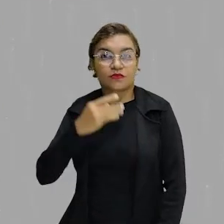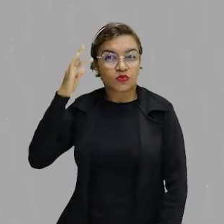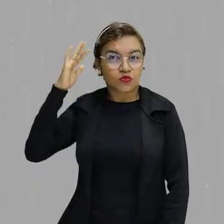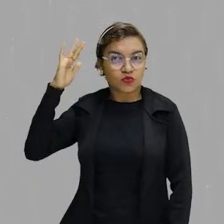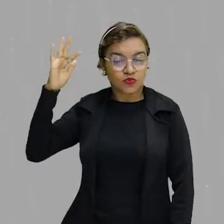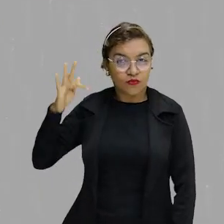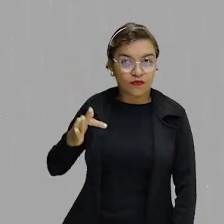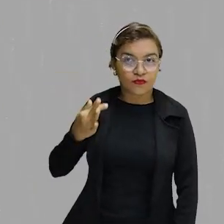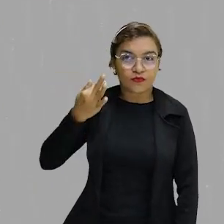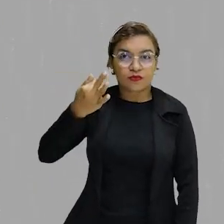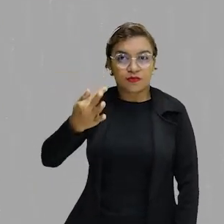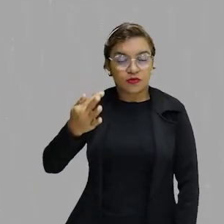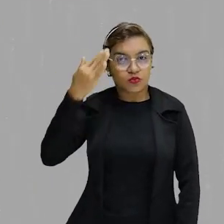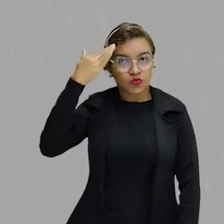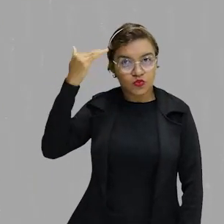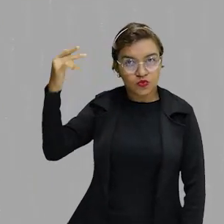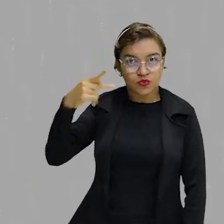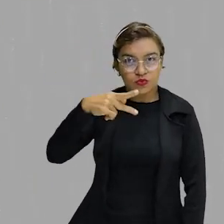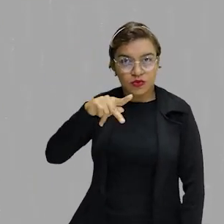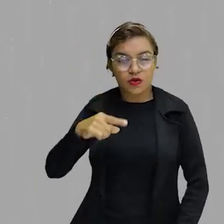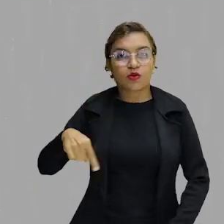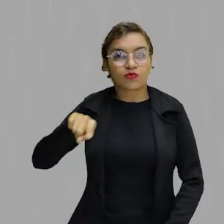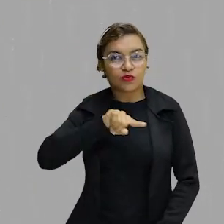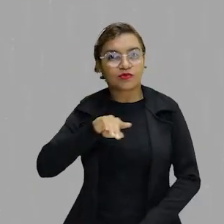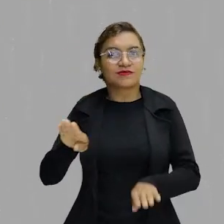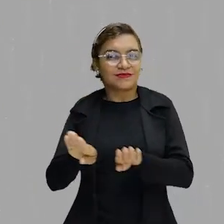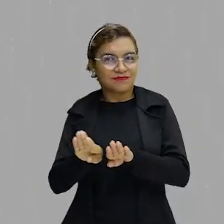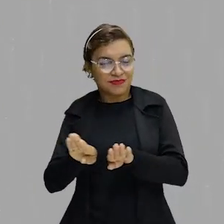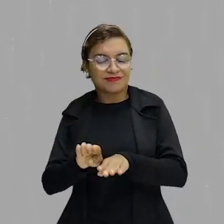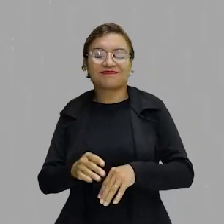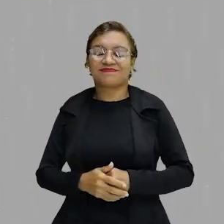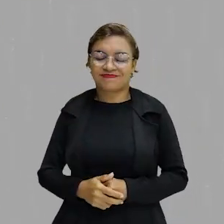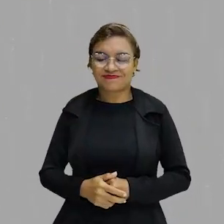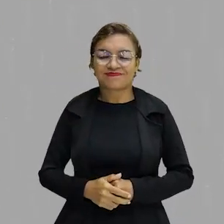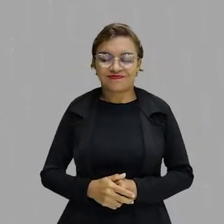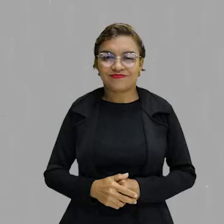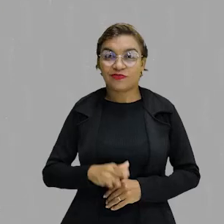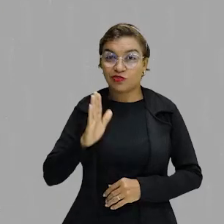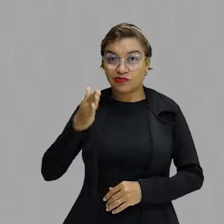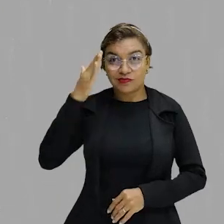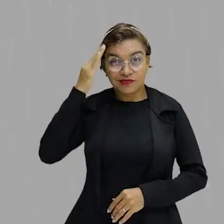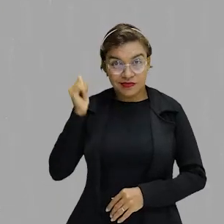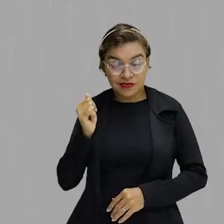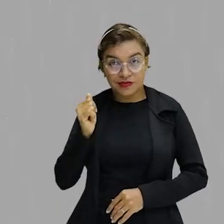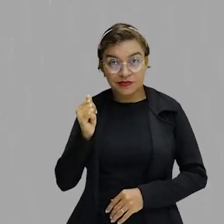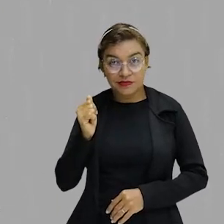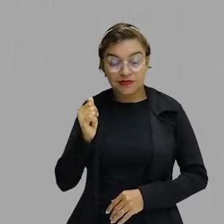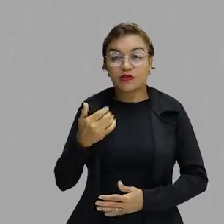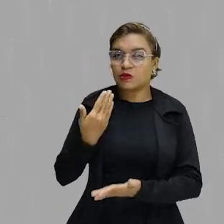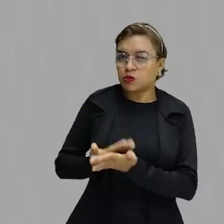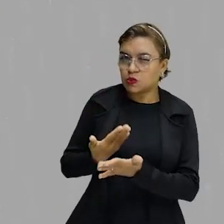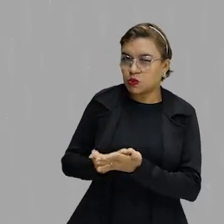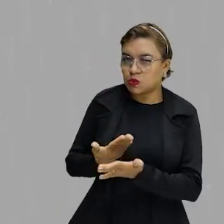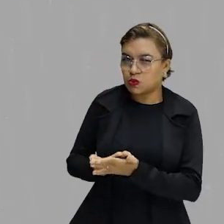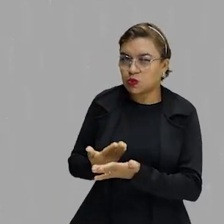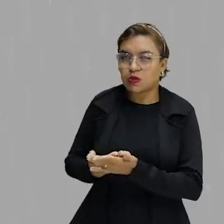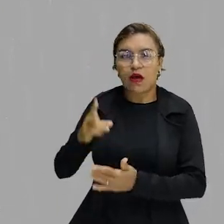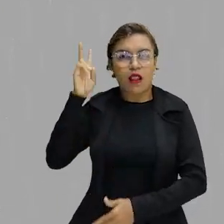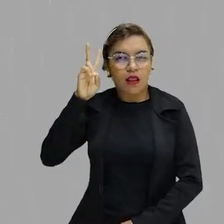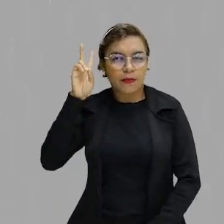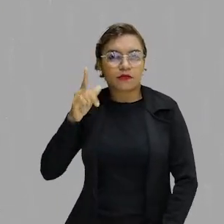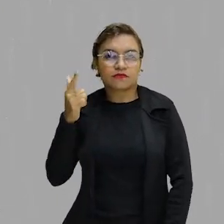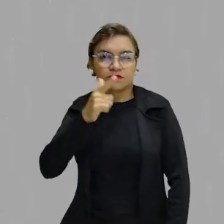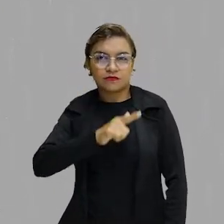porque o teu sucesso é o nosso sucesso, tá certo? Então, já sabe, quer reforçar o estudo, quer relembrar alguma